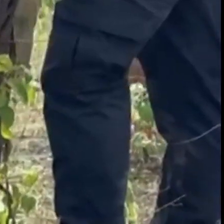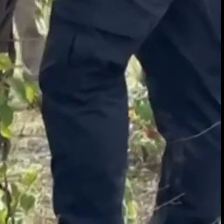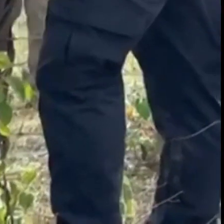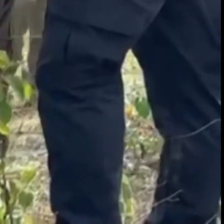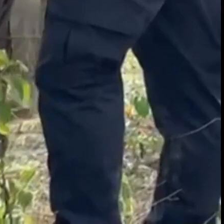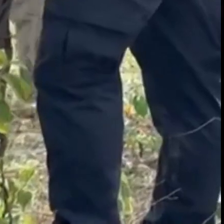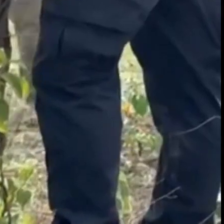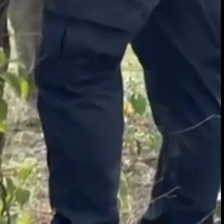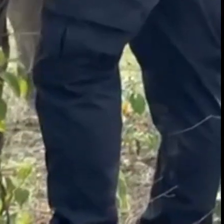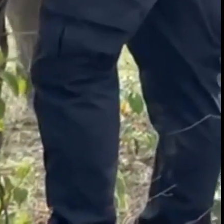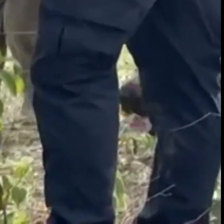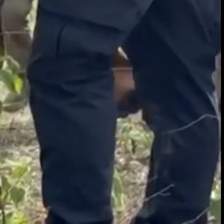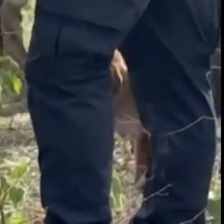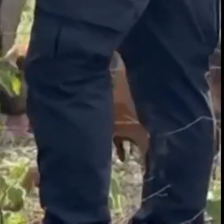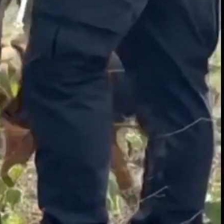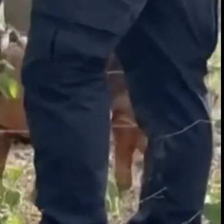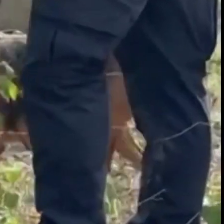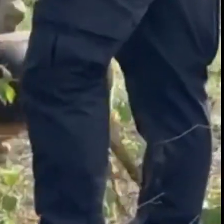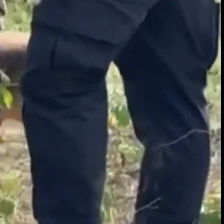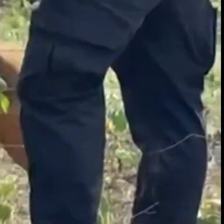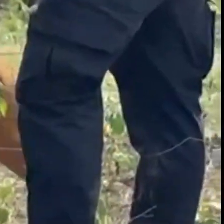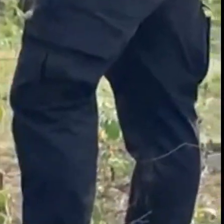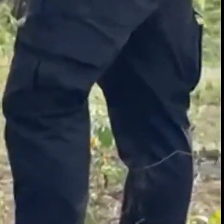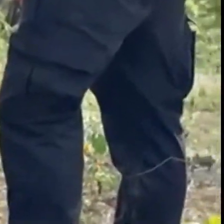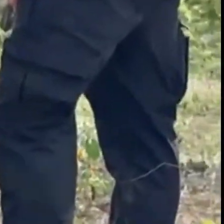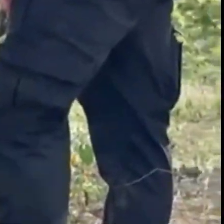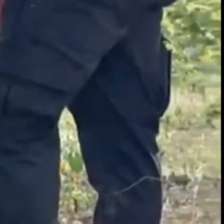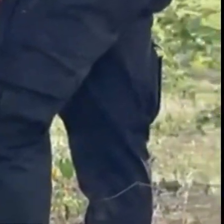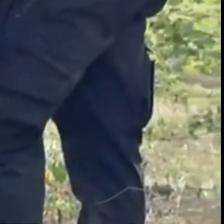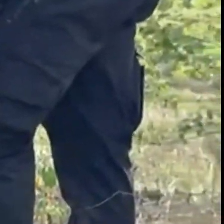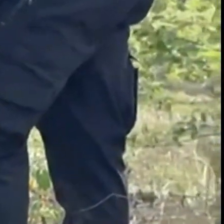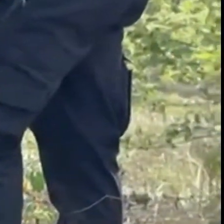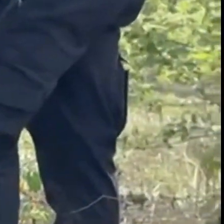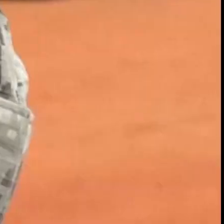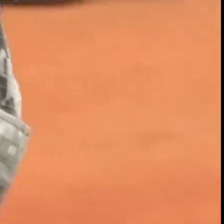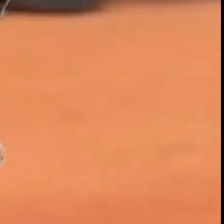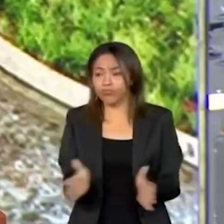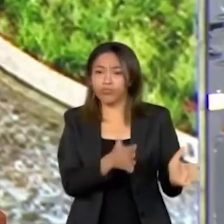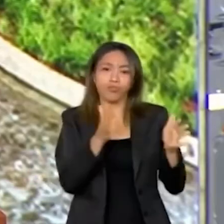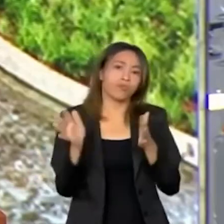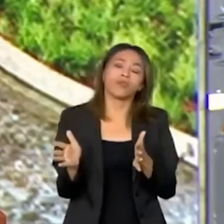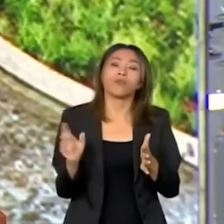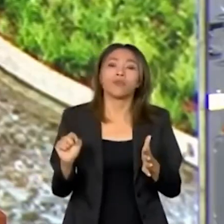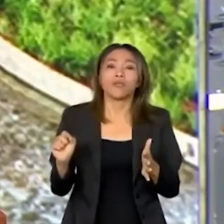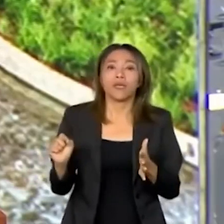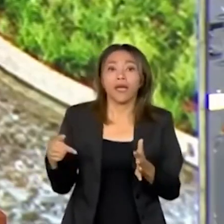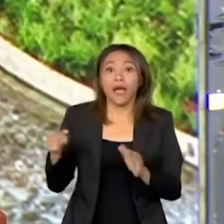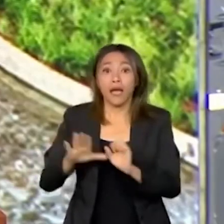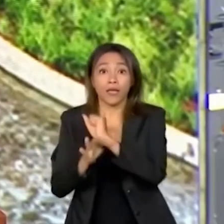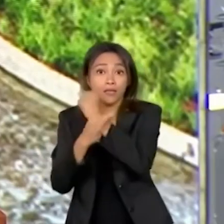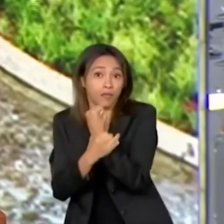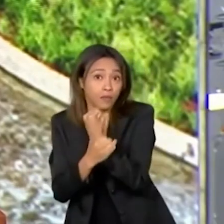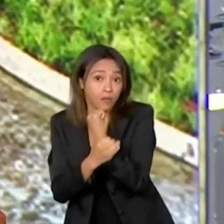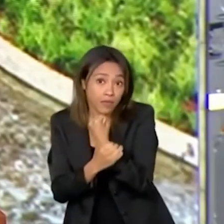Brasil os dois presos que escaparam fizeram uma família de refém na noite de sexta-feira o ministro da justiça e Segurança